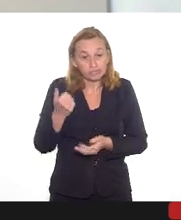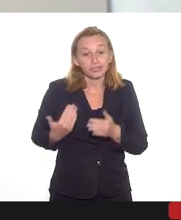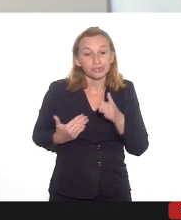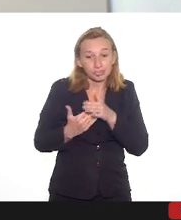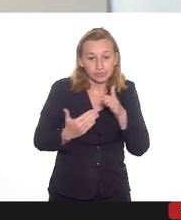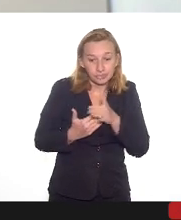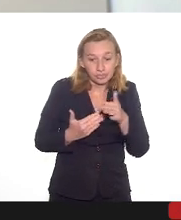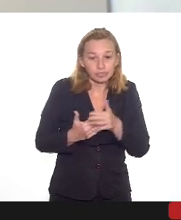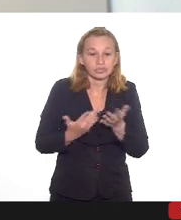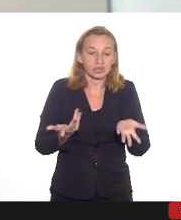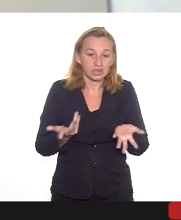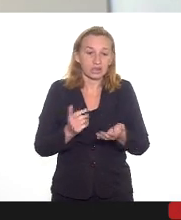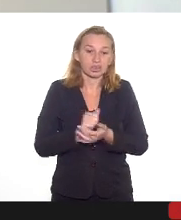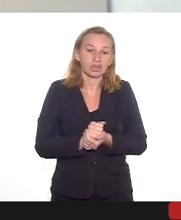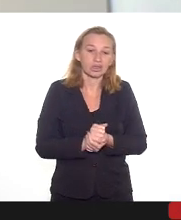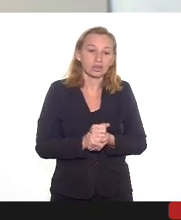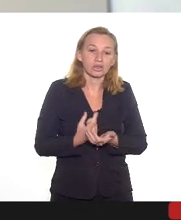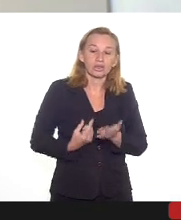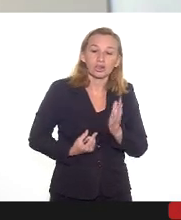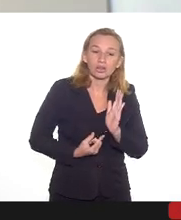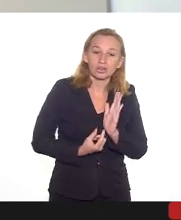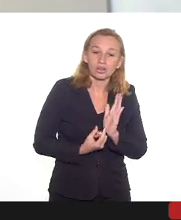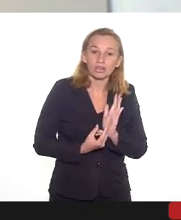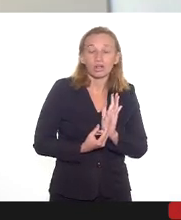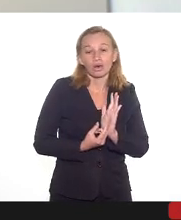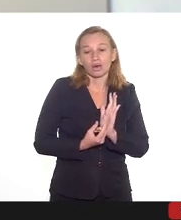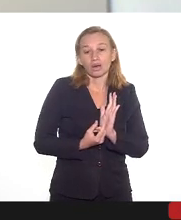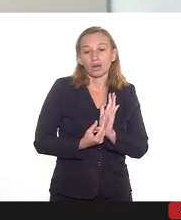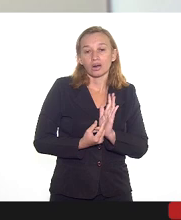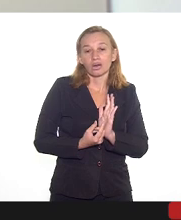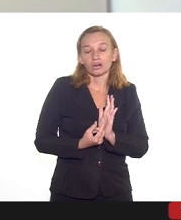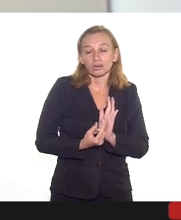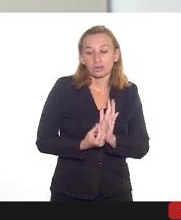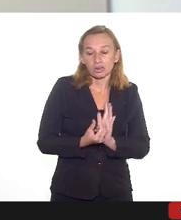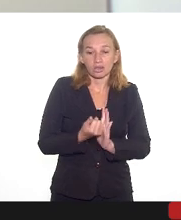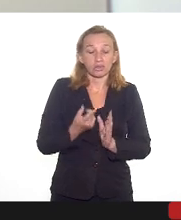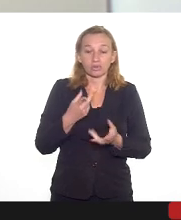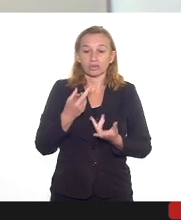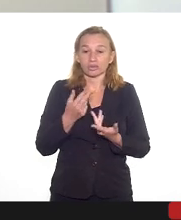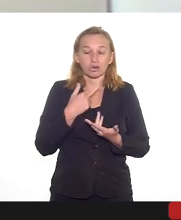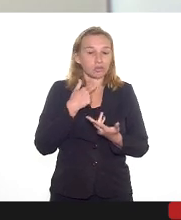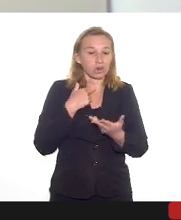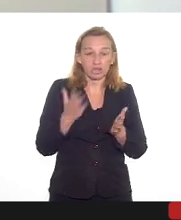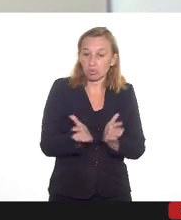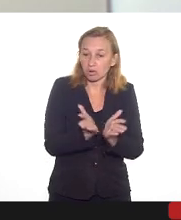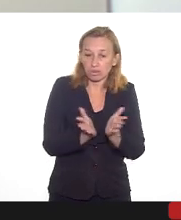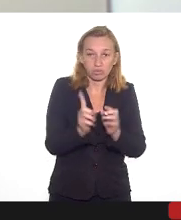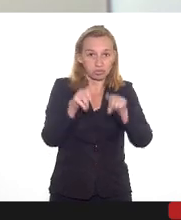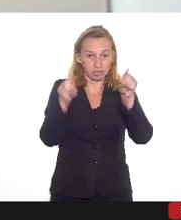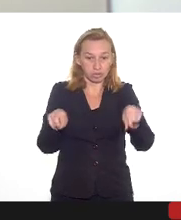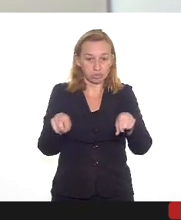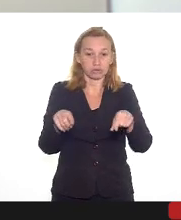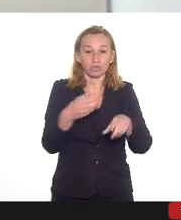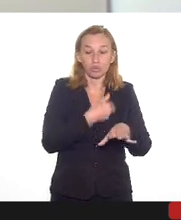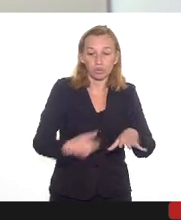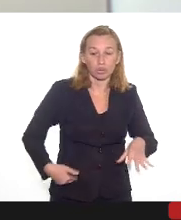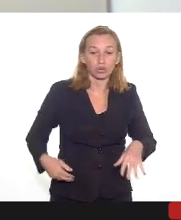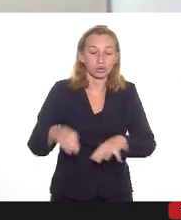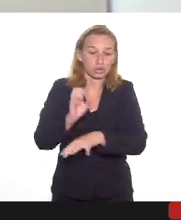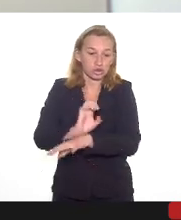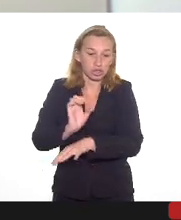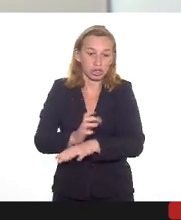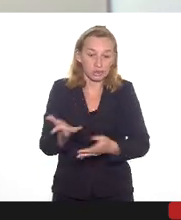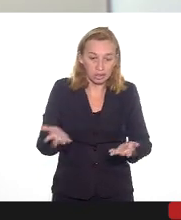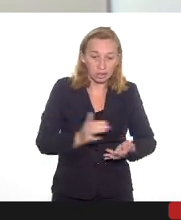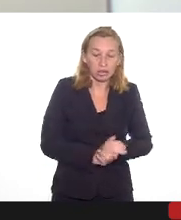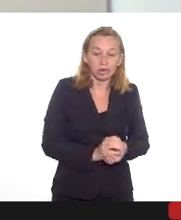limites do regime, dos limites orçamentários, mas não podemos naturalizar um processo de empobrecimento dos servidores públicos no Estado, que podem chegar